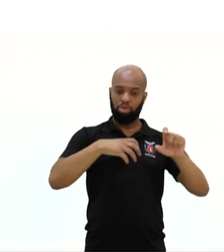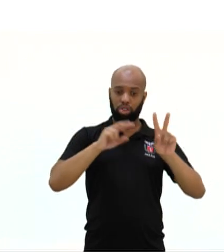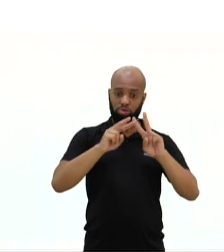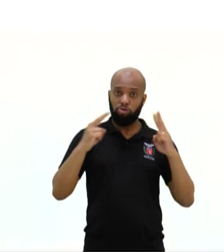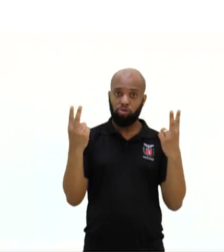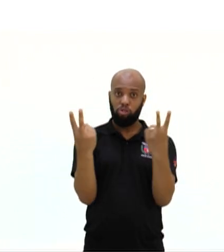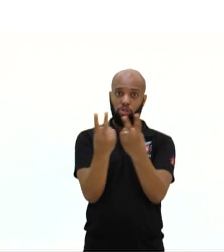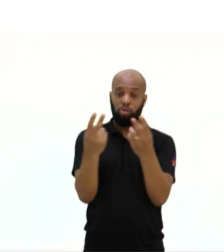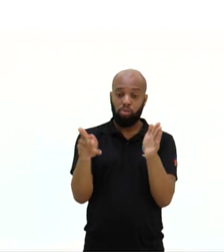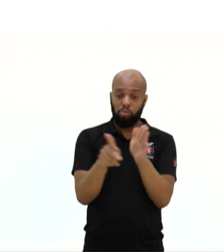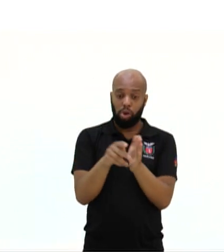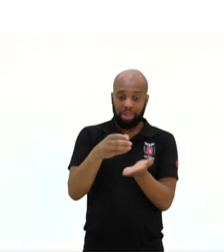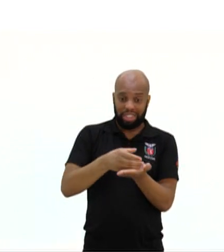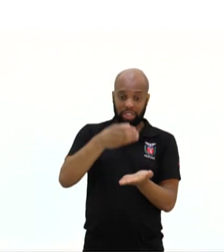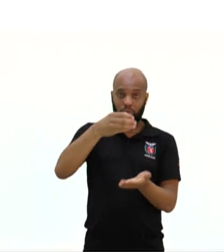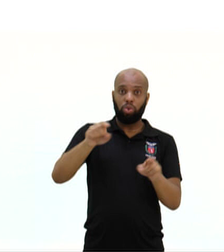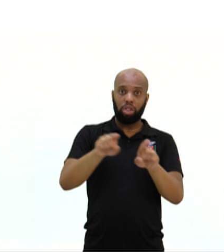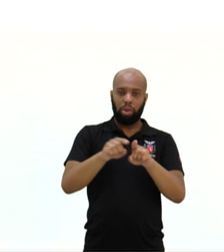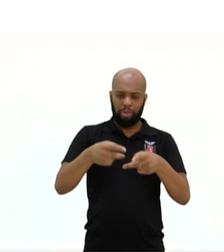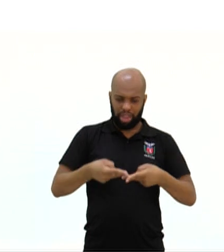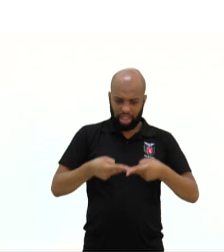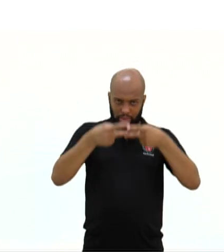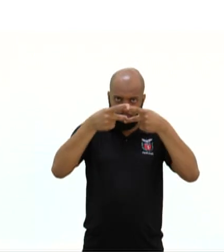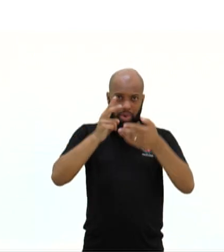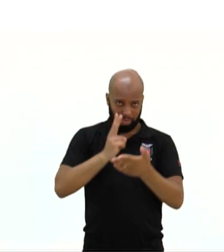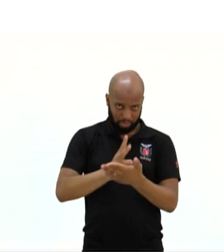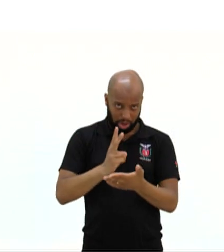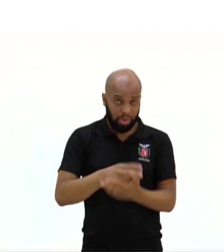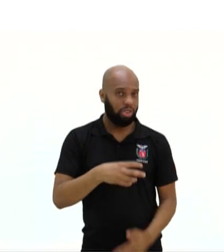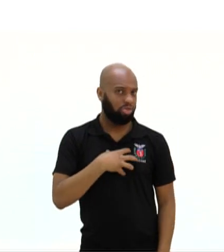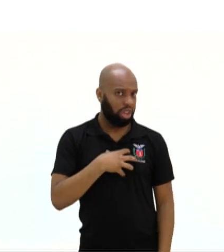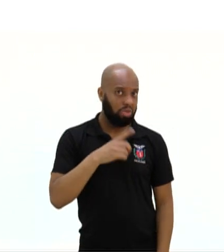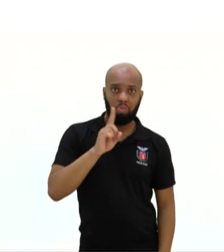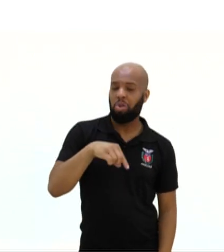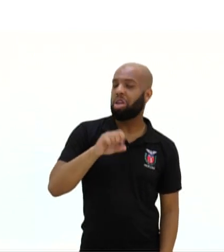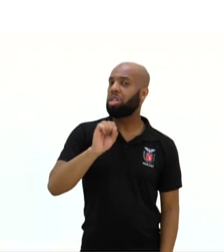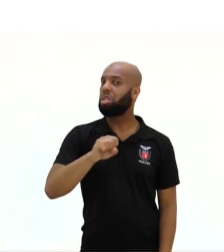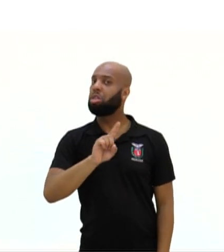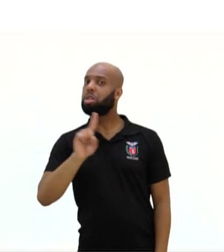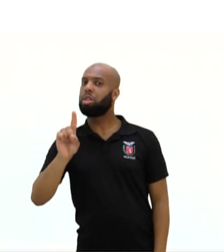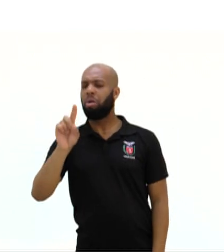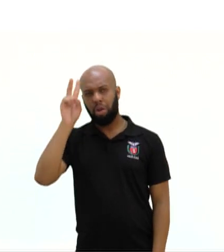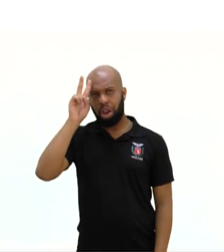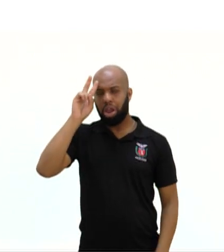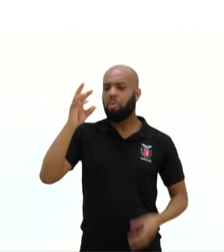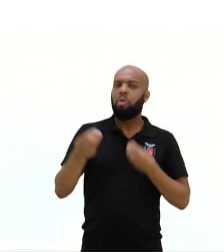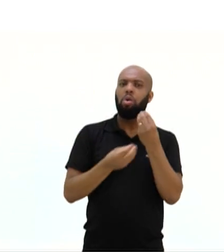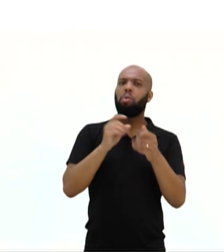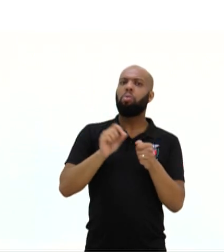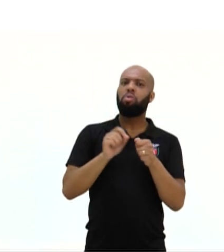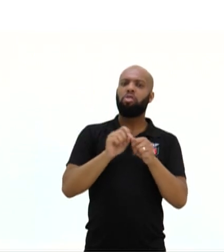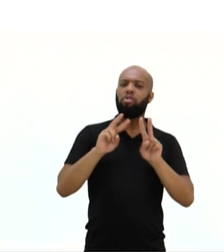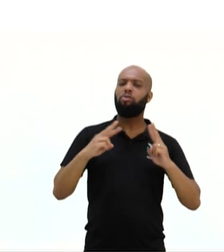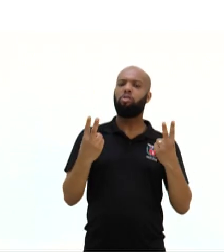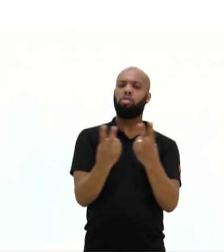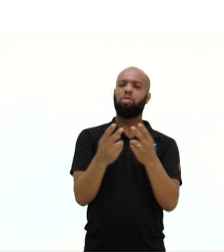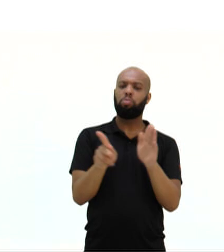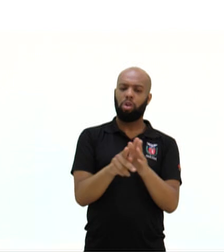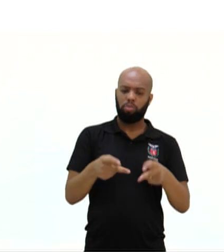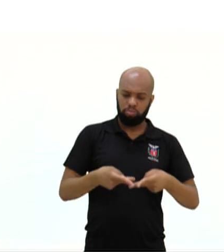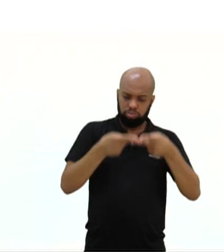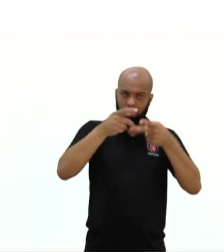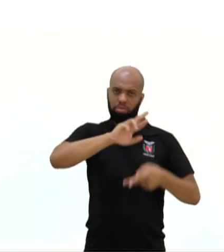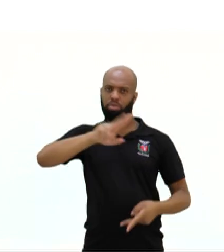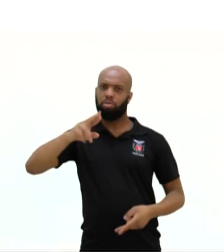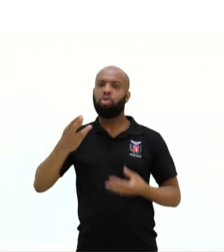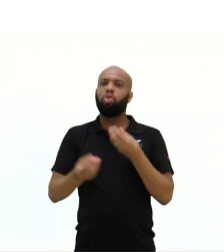do cilindro e do prisma são a mesma? Será que são? Lembra lá, como que eu calculo o volume do prisma e como que eu